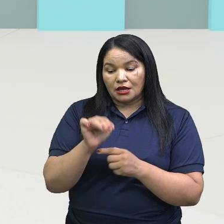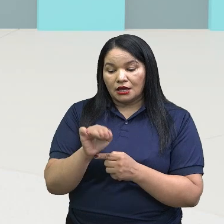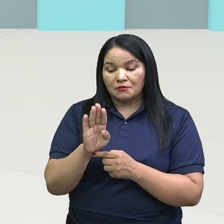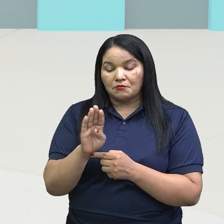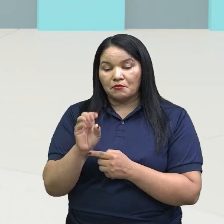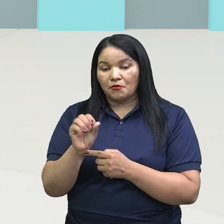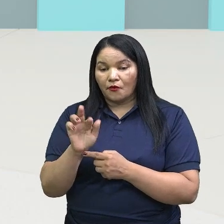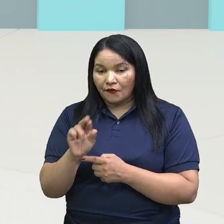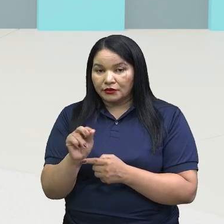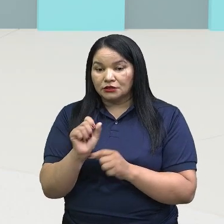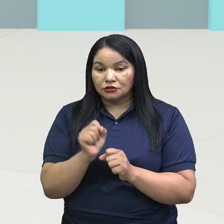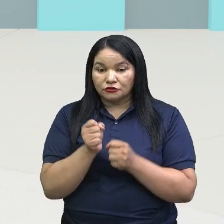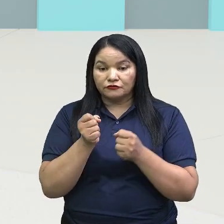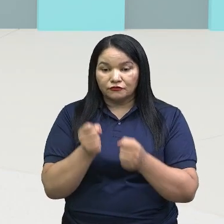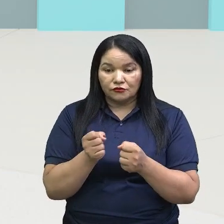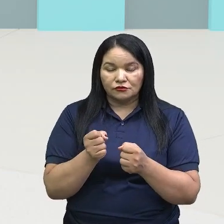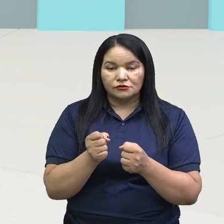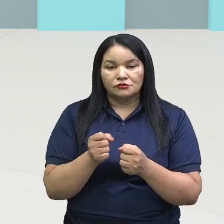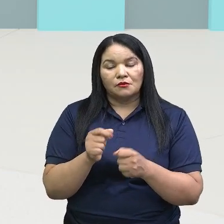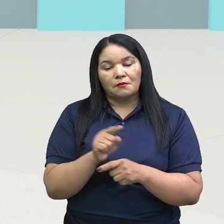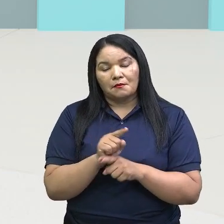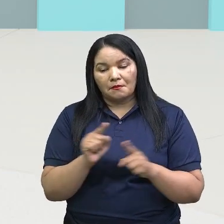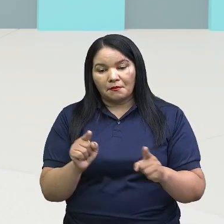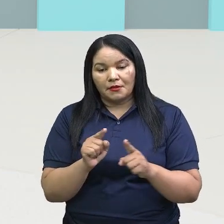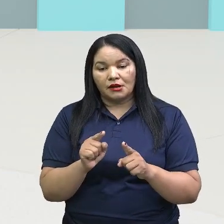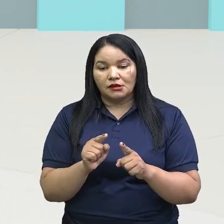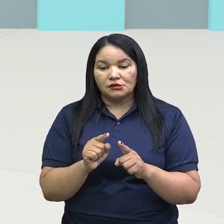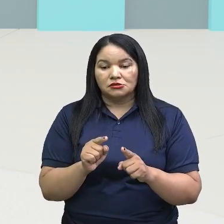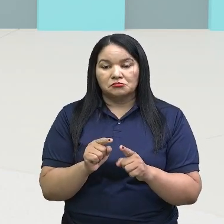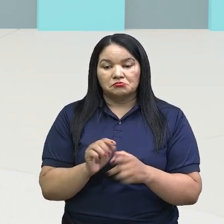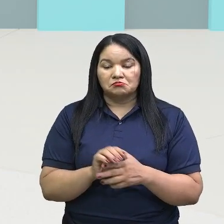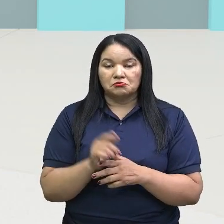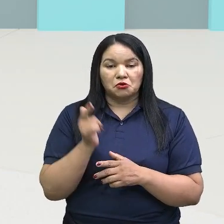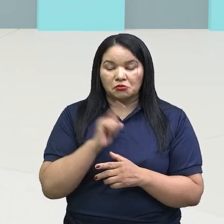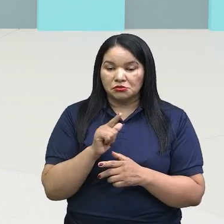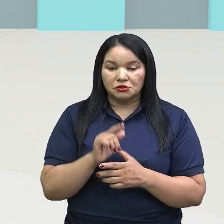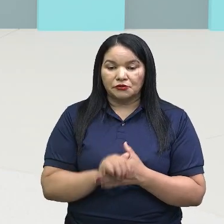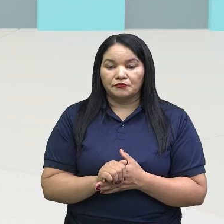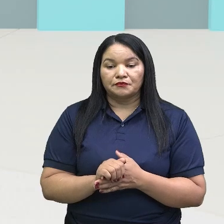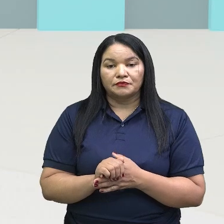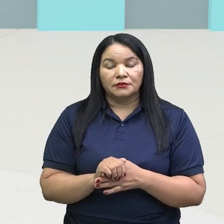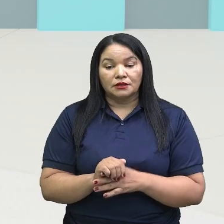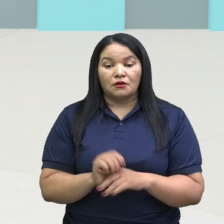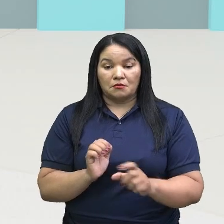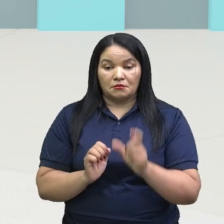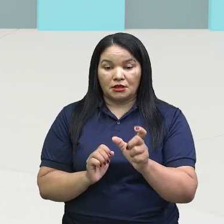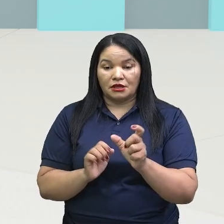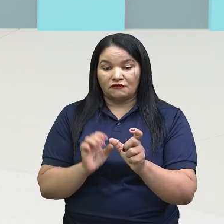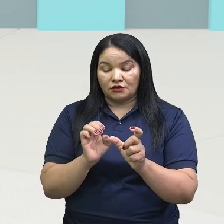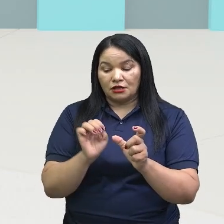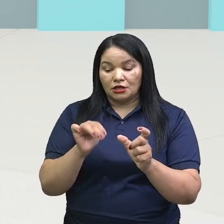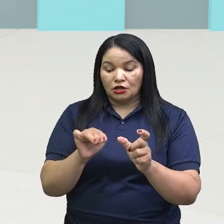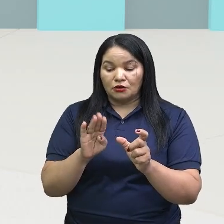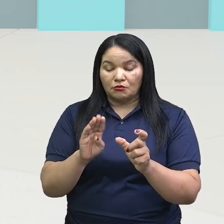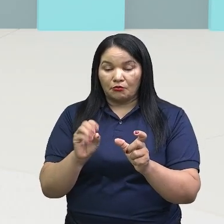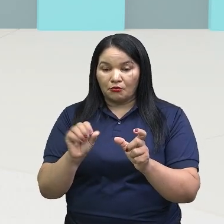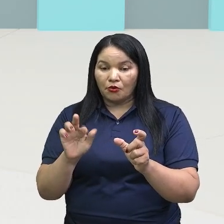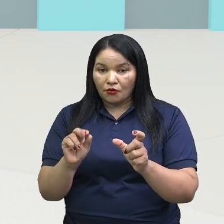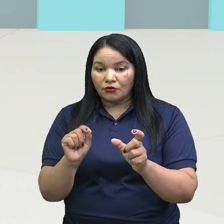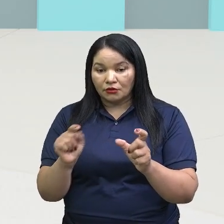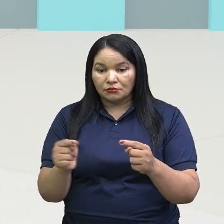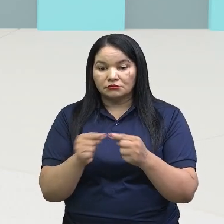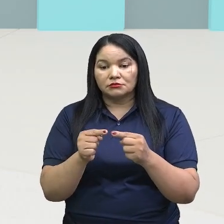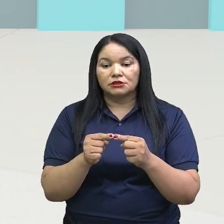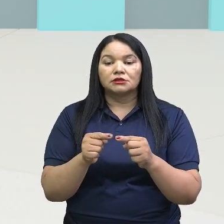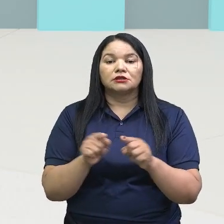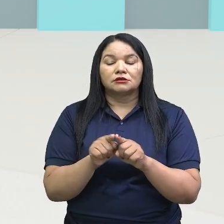muito, não obteve a premiação. Então, a palavra embora eu posso encaixar perfeitamente aí nessa oração. Embora